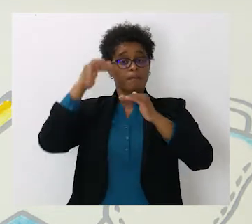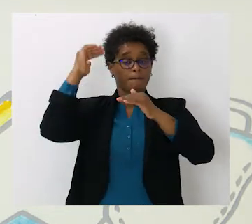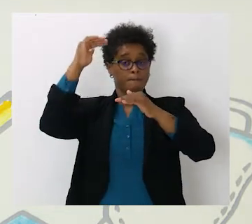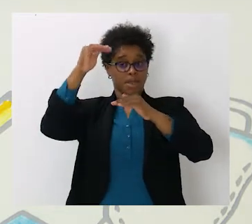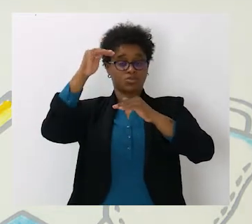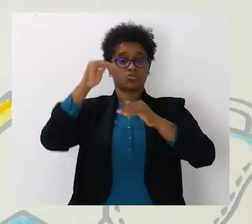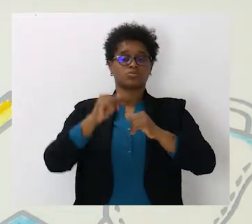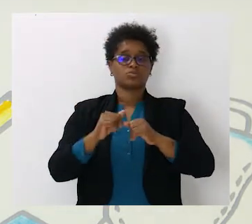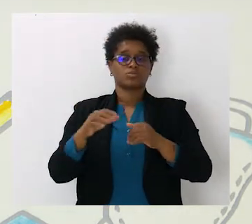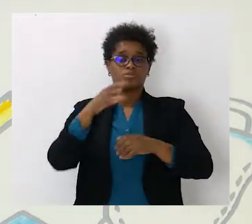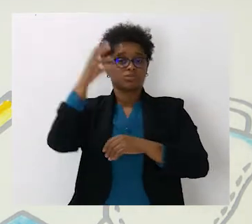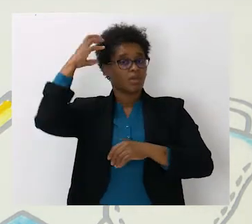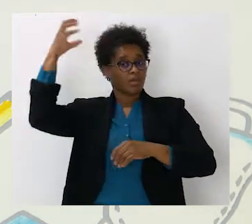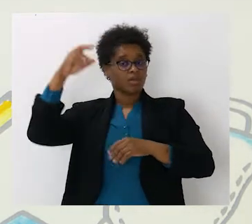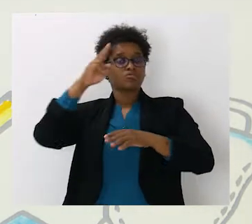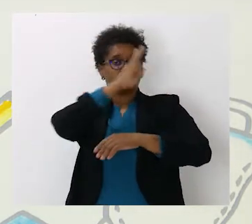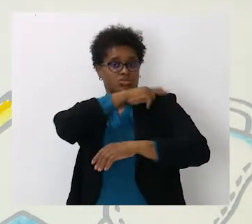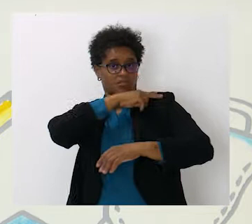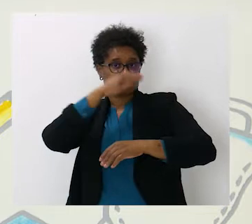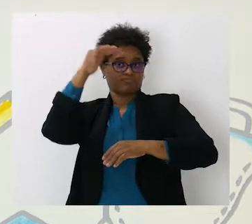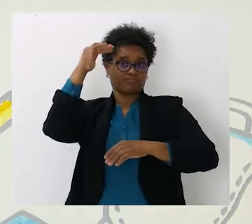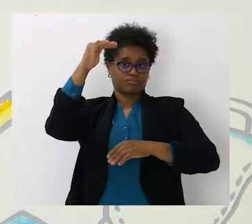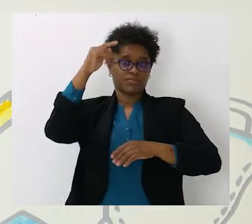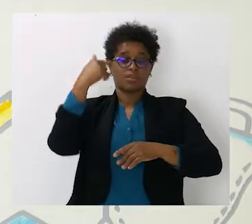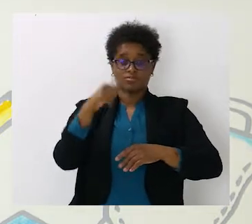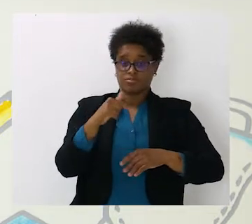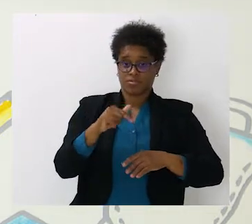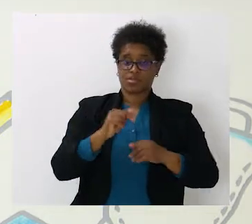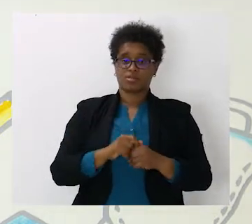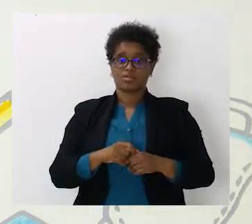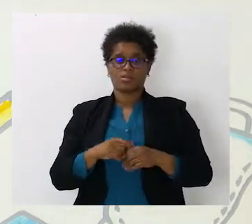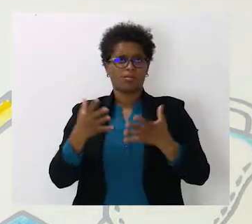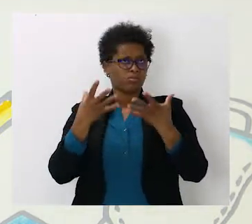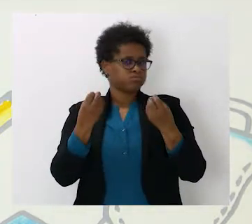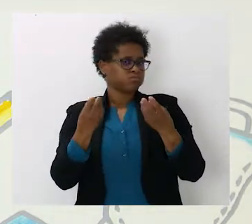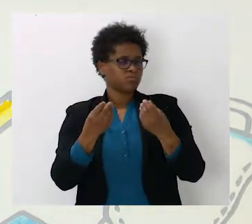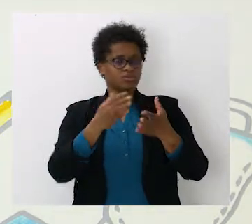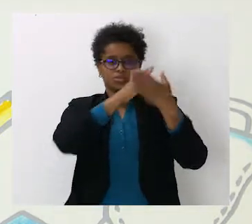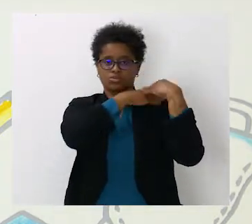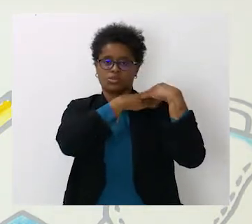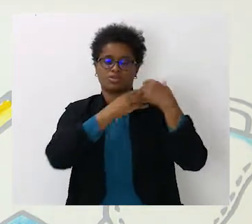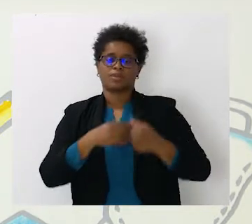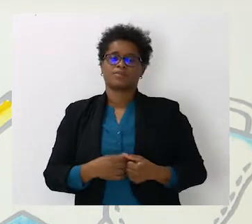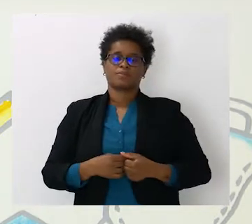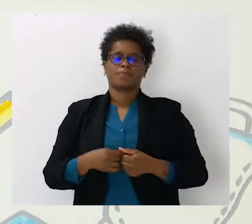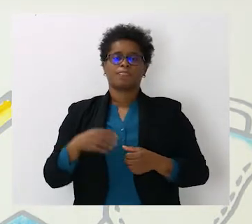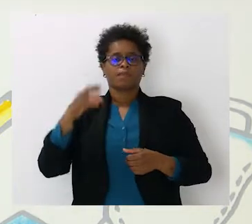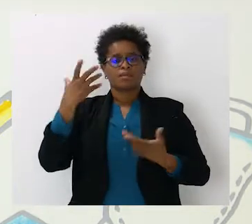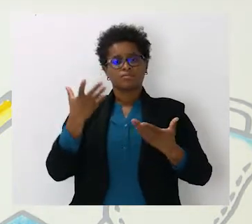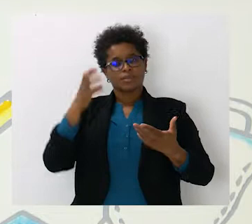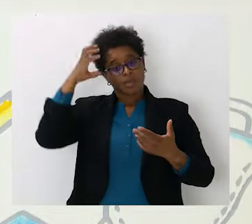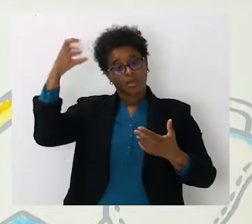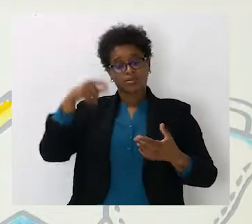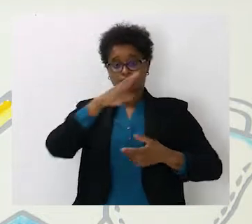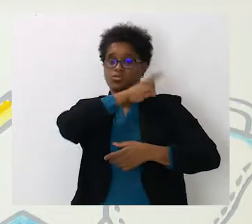caso, rei é o chefe máximo. Rei tinha um montão de funções. Rei,